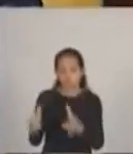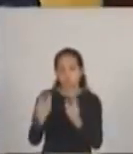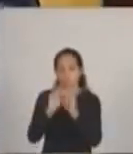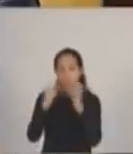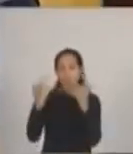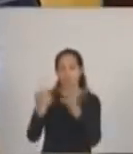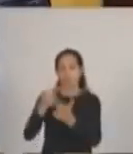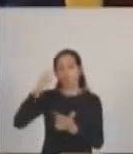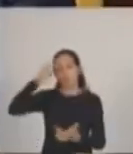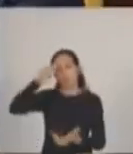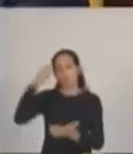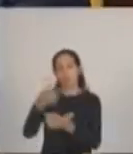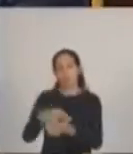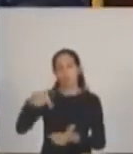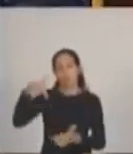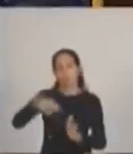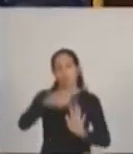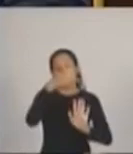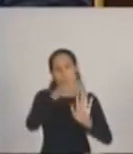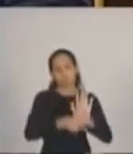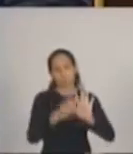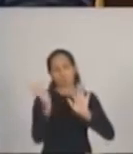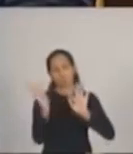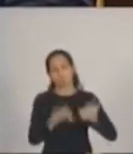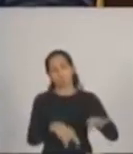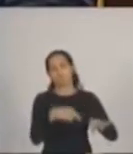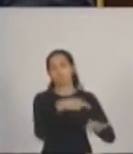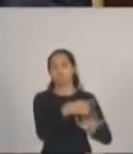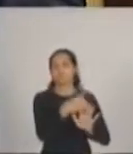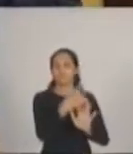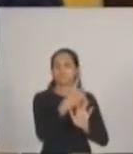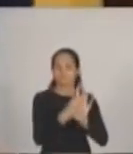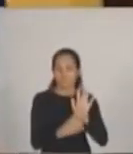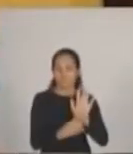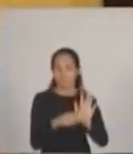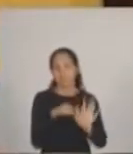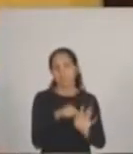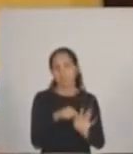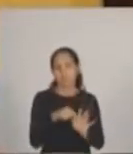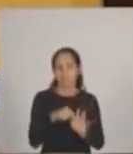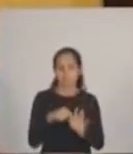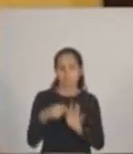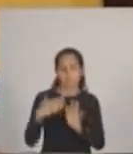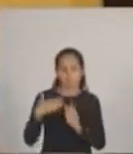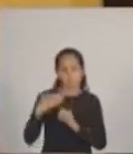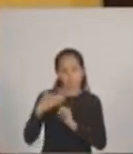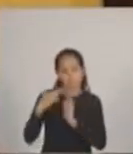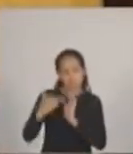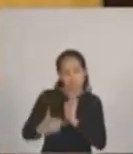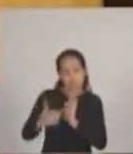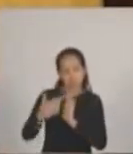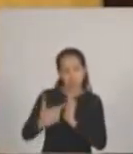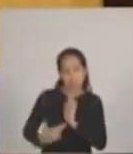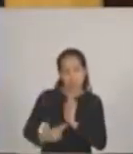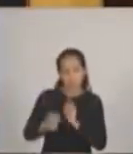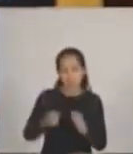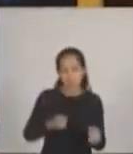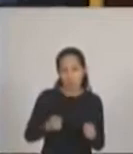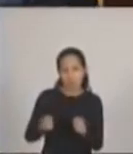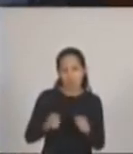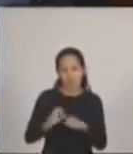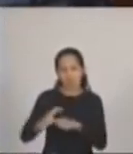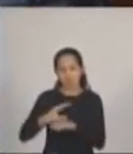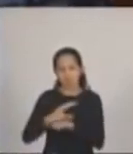final desse projeto de decreto legislativo. Não farei no meu relatório o controle de